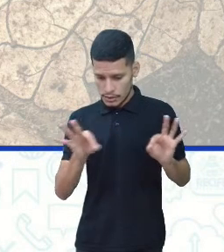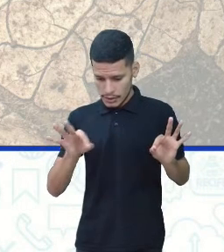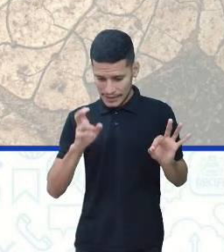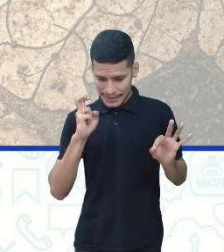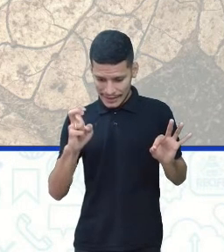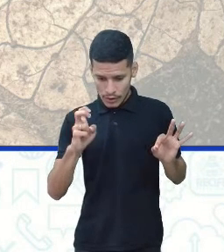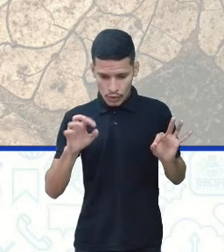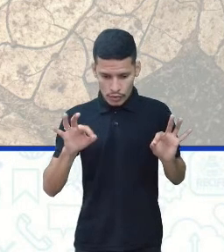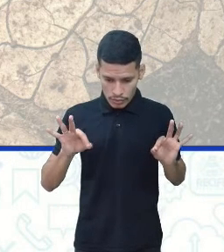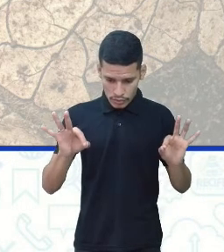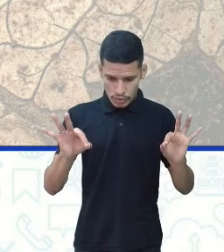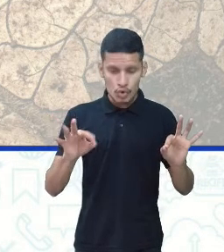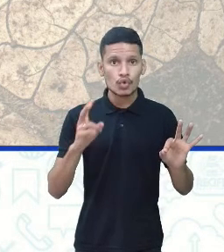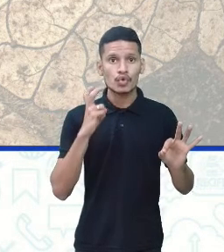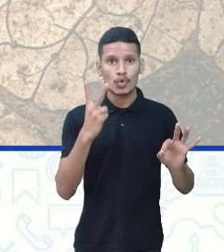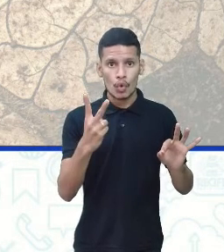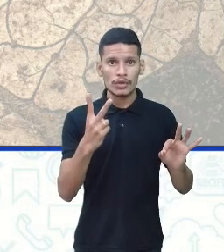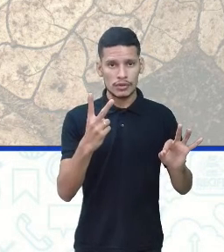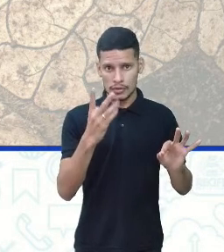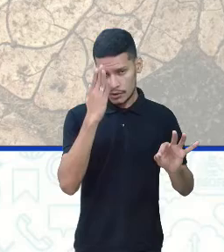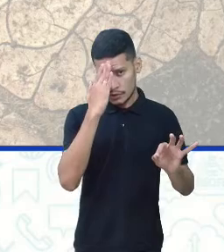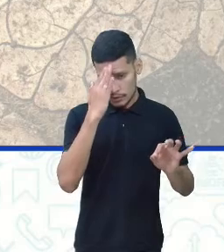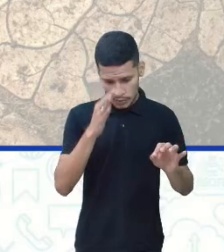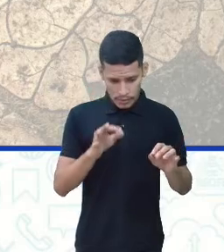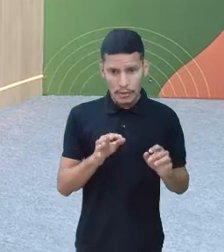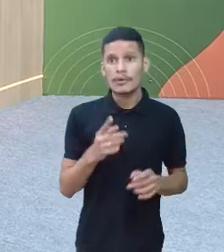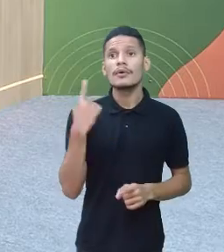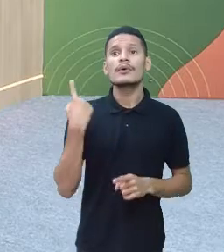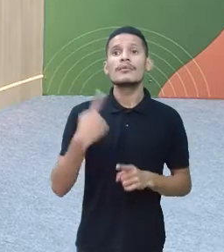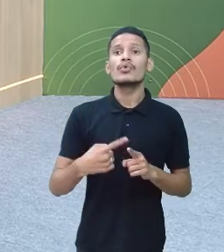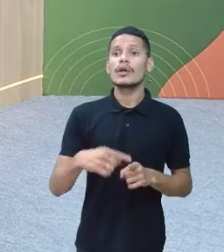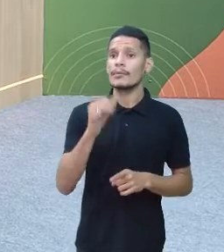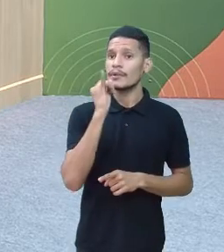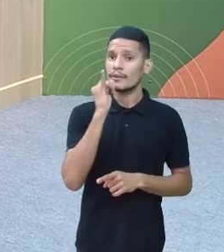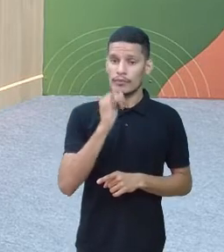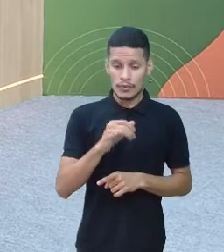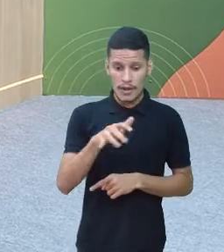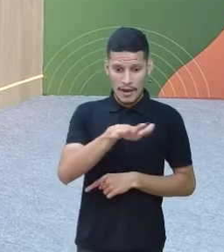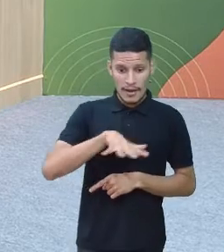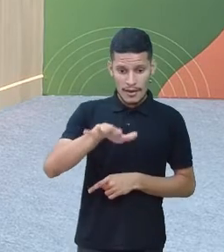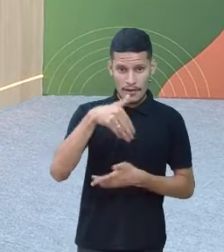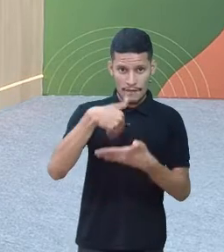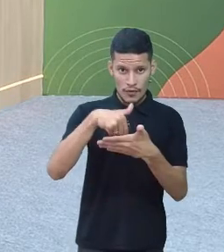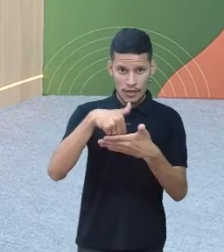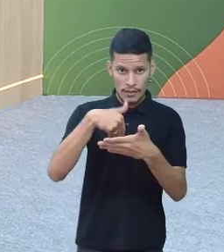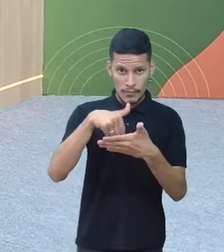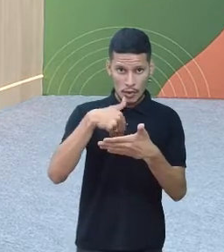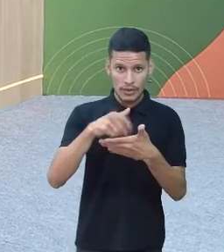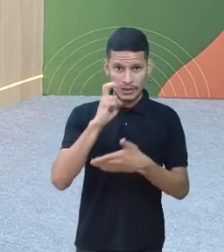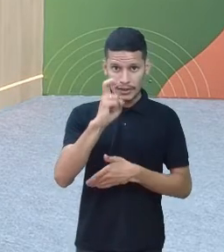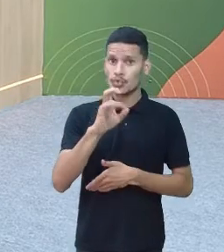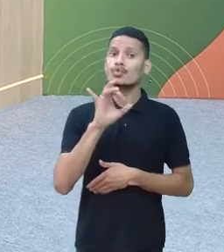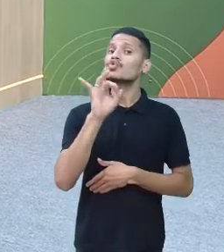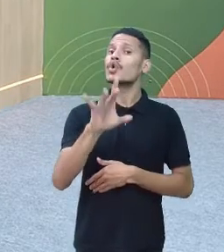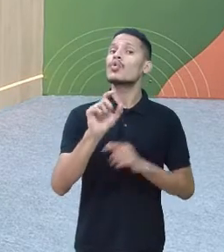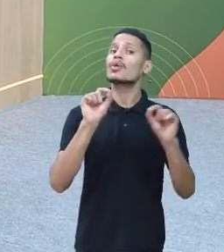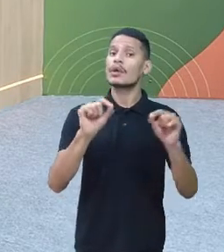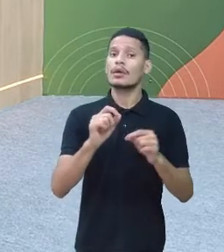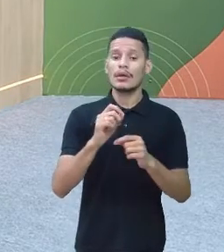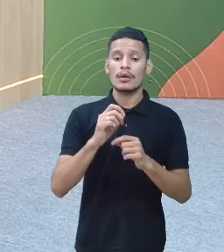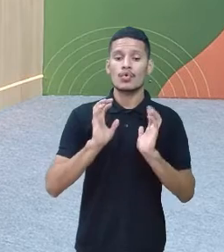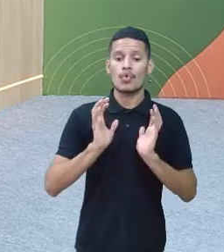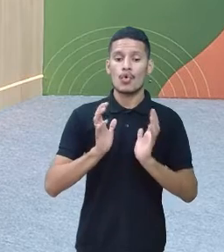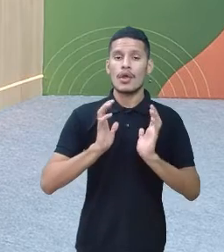de largura. Por quê? Porque no futebol de 5, só o goleiro enxerga, né? E